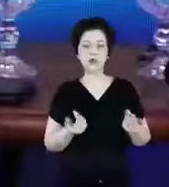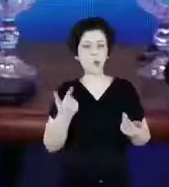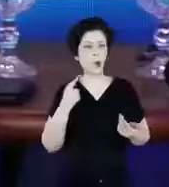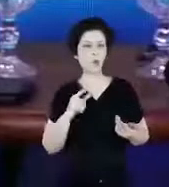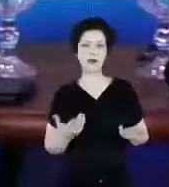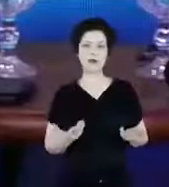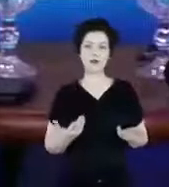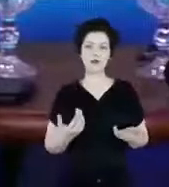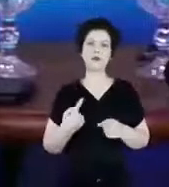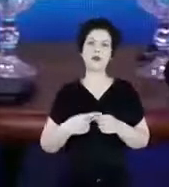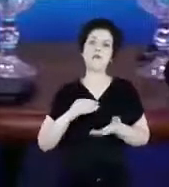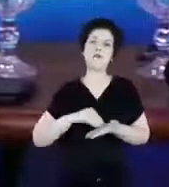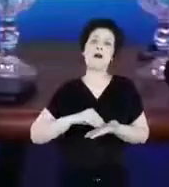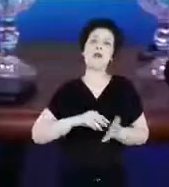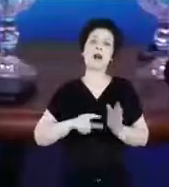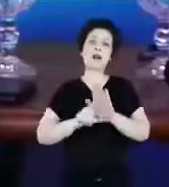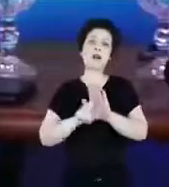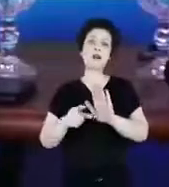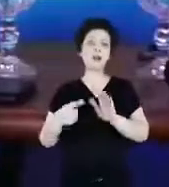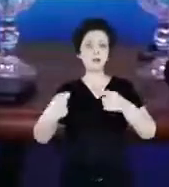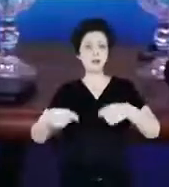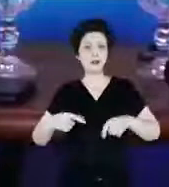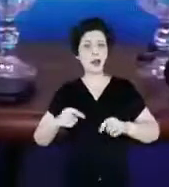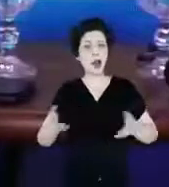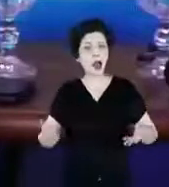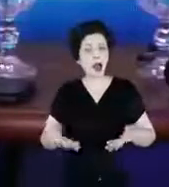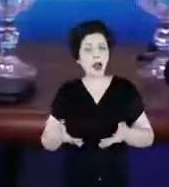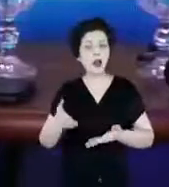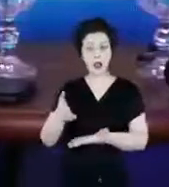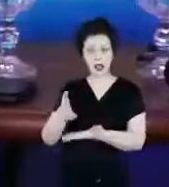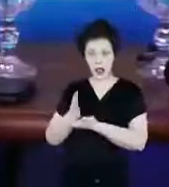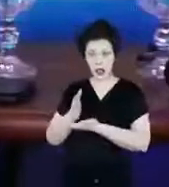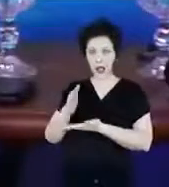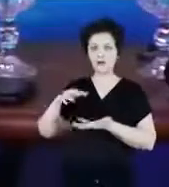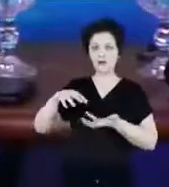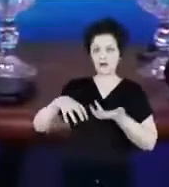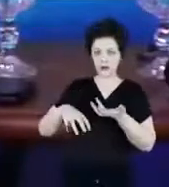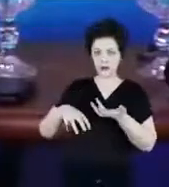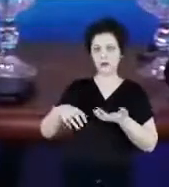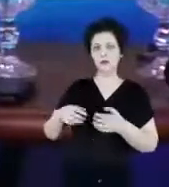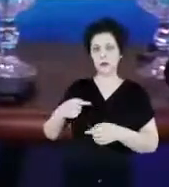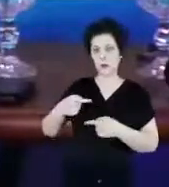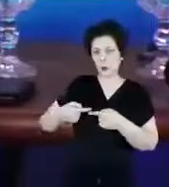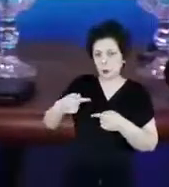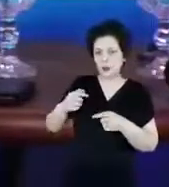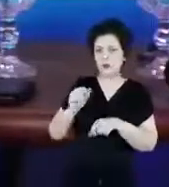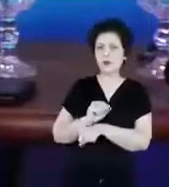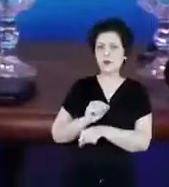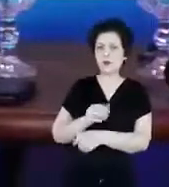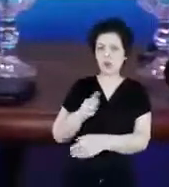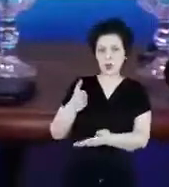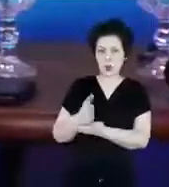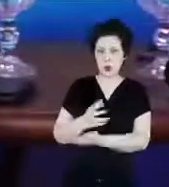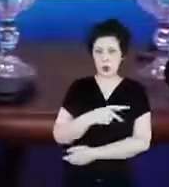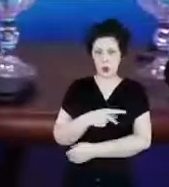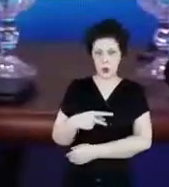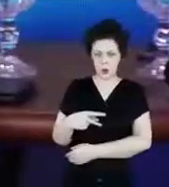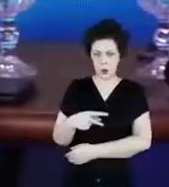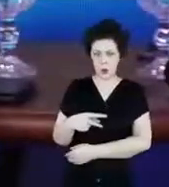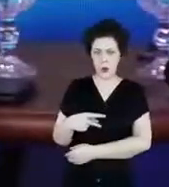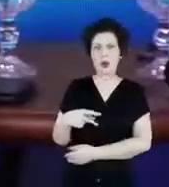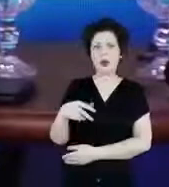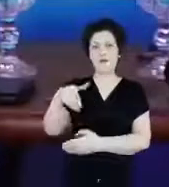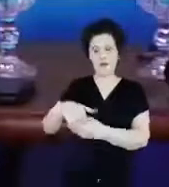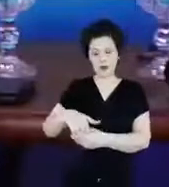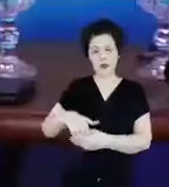acho que a gente precisa também, agora já foi aprovado na Câmara, estamos esperando a votação no